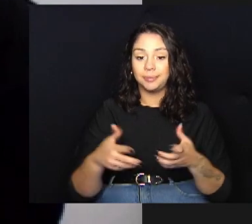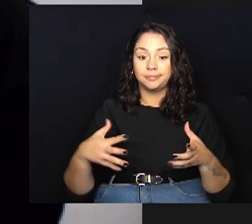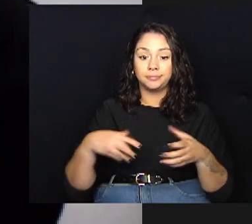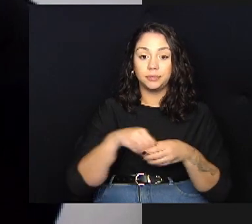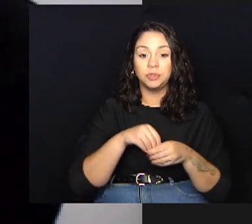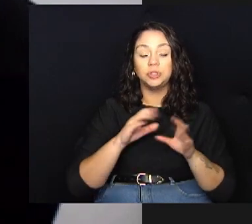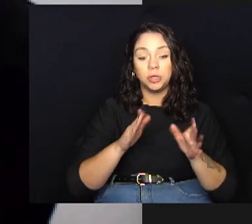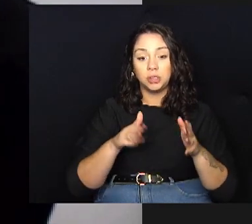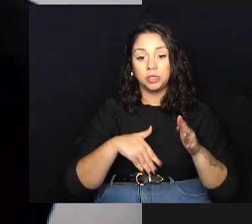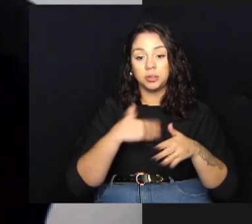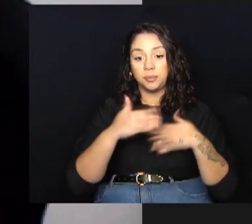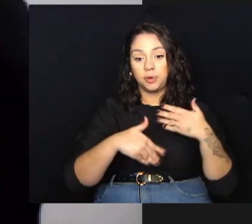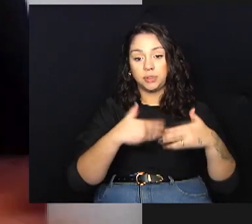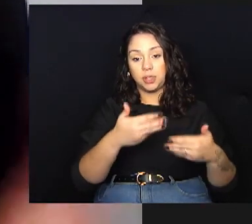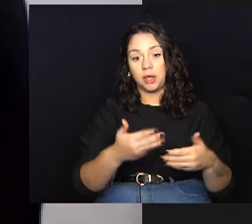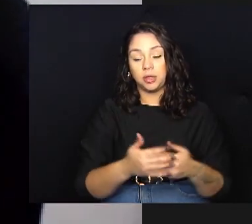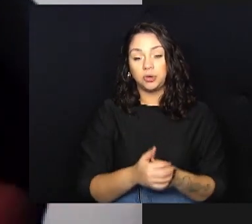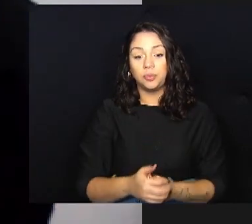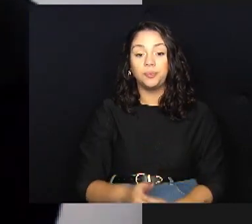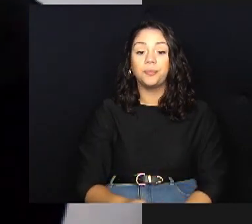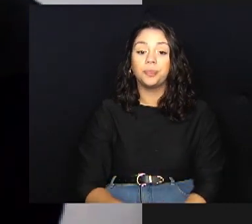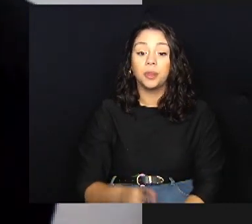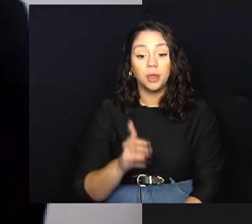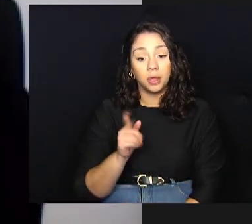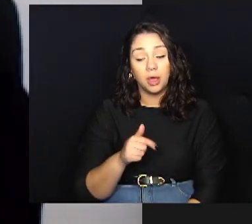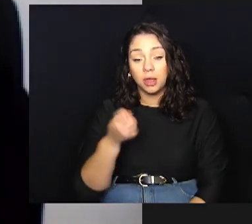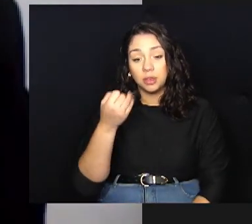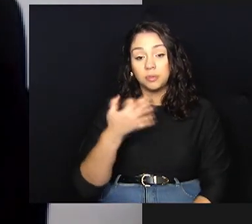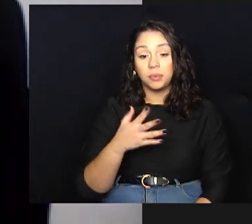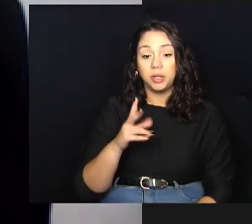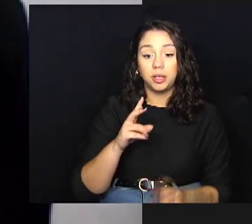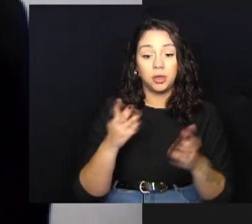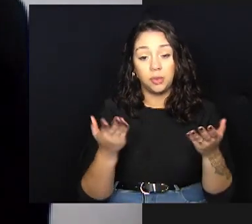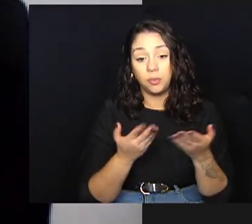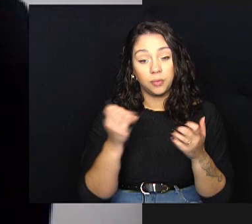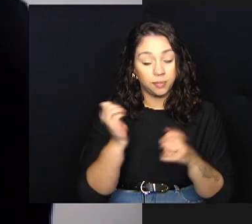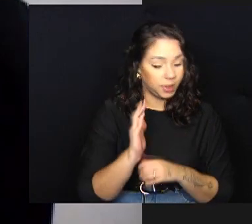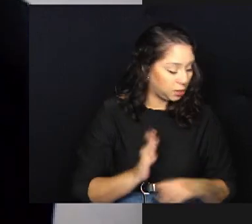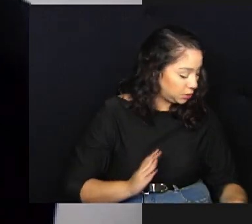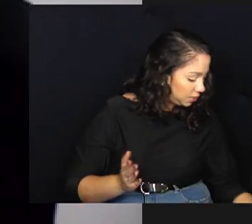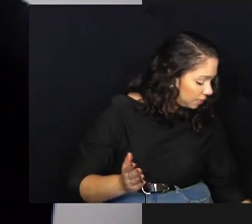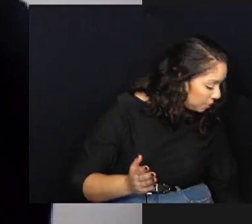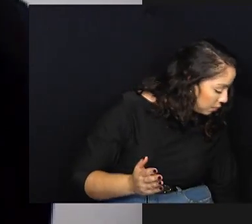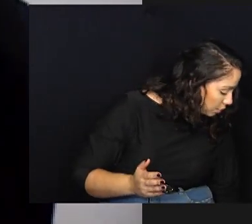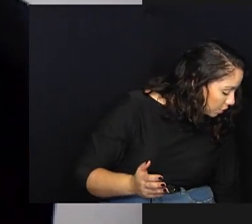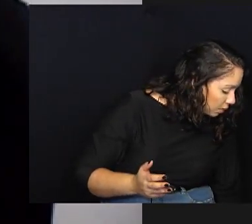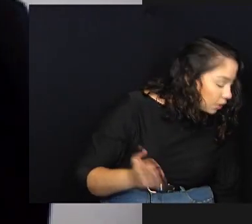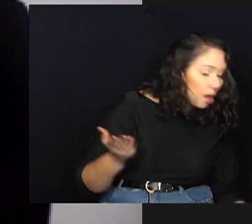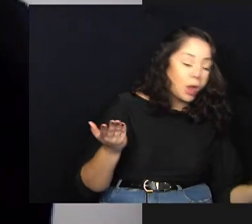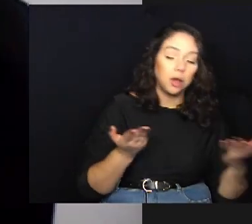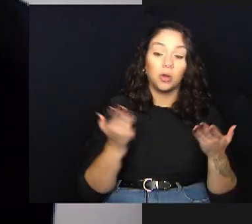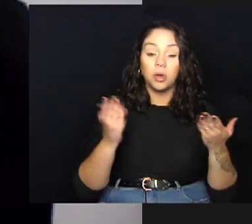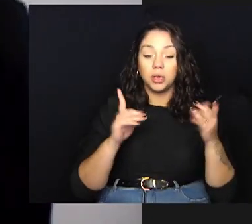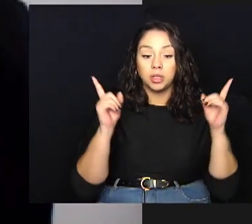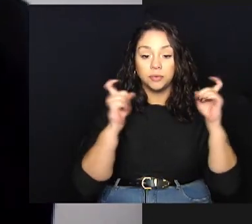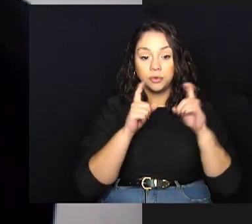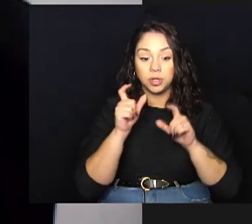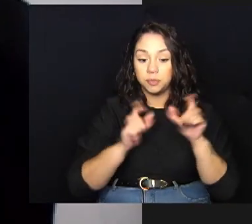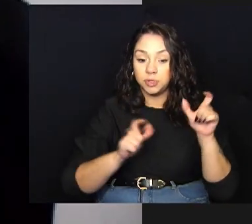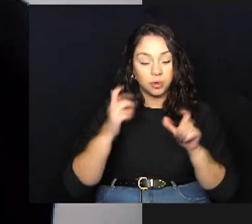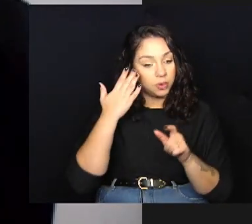aí que a gente que retrata o nosso Brasil atual né essa dificuldade de entender a importância